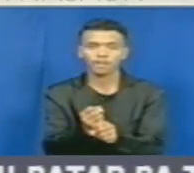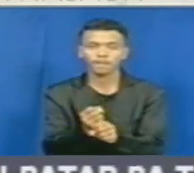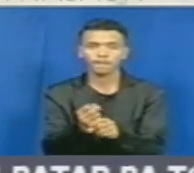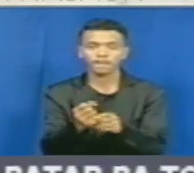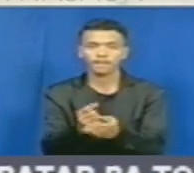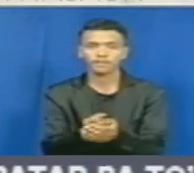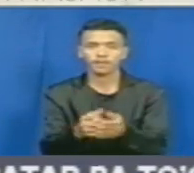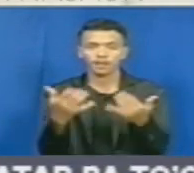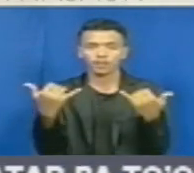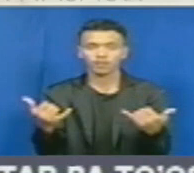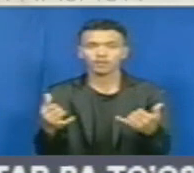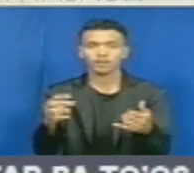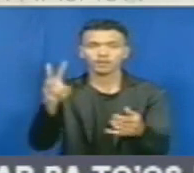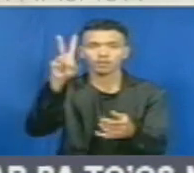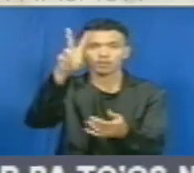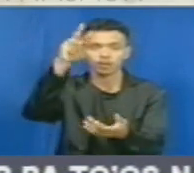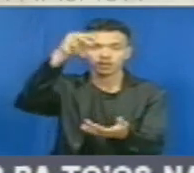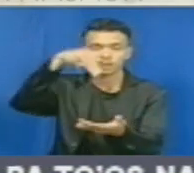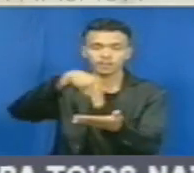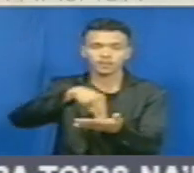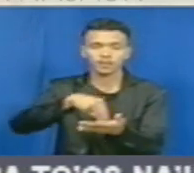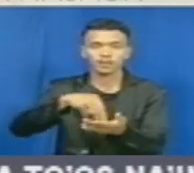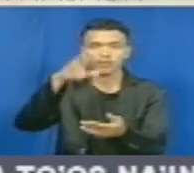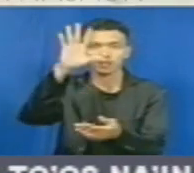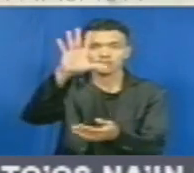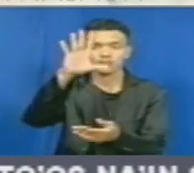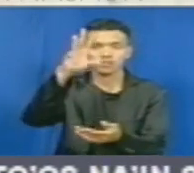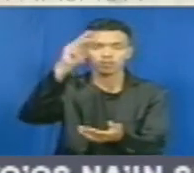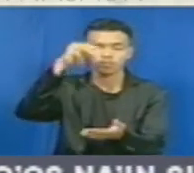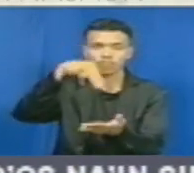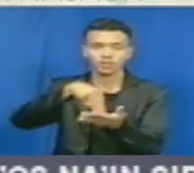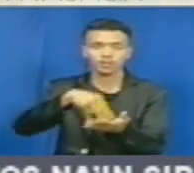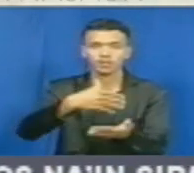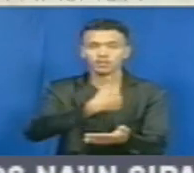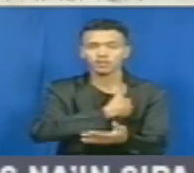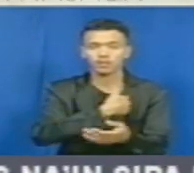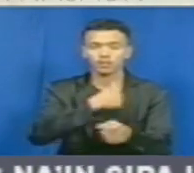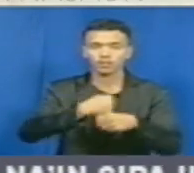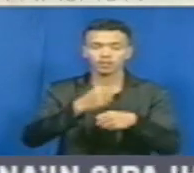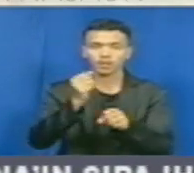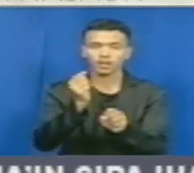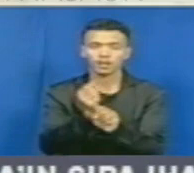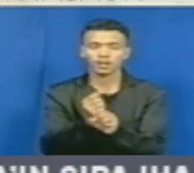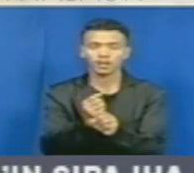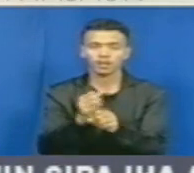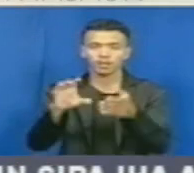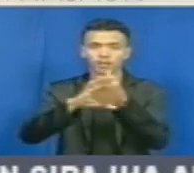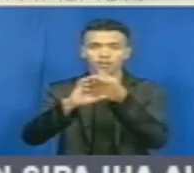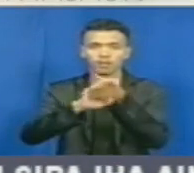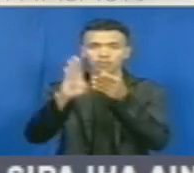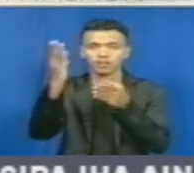atualização, né? Foi mais 2 mil e tal, né? Significa catac. 5 mil, né? Se dá, halo atualização vai estar no cartão